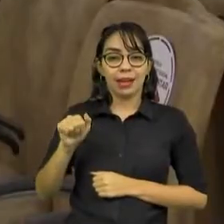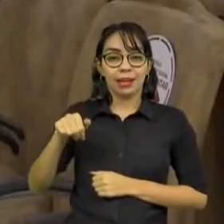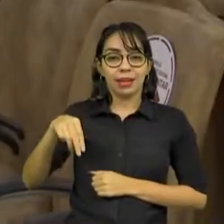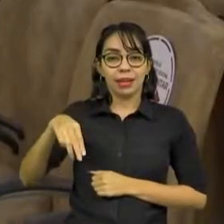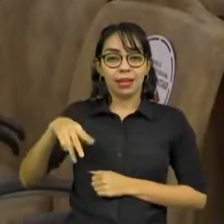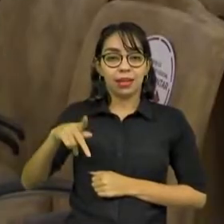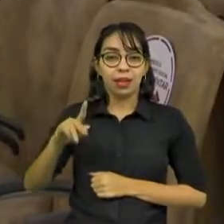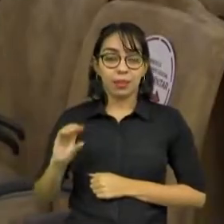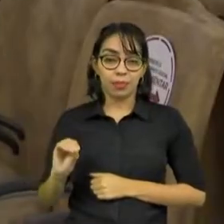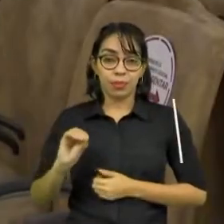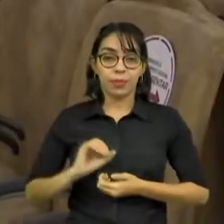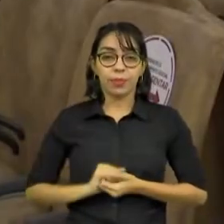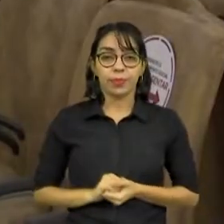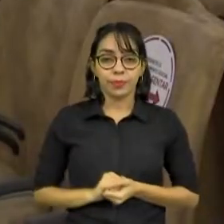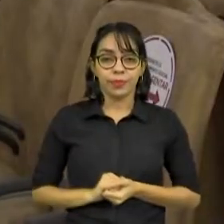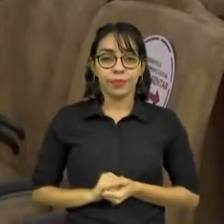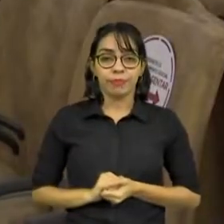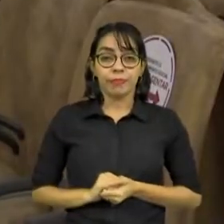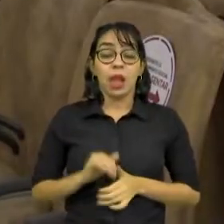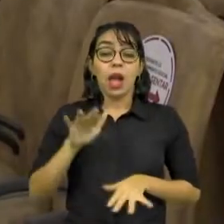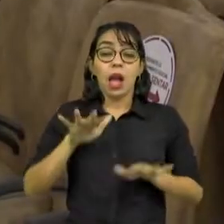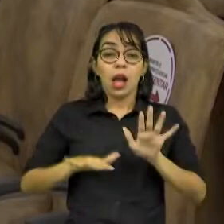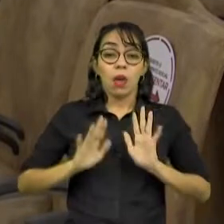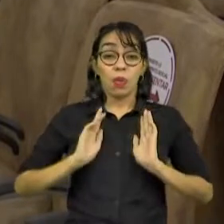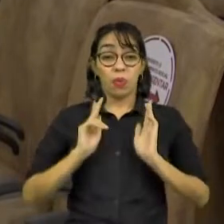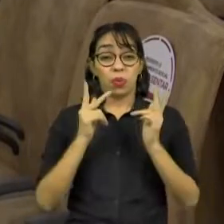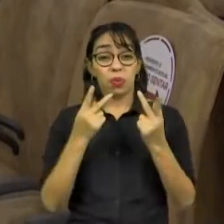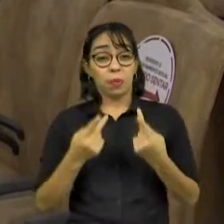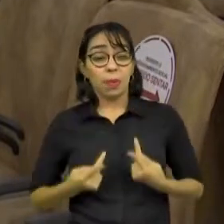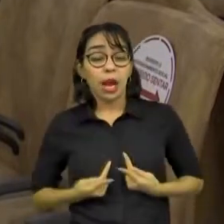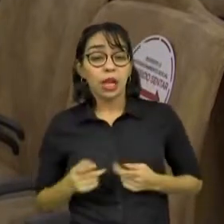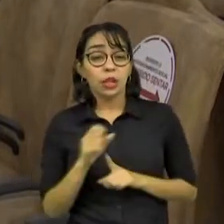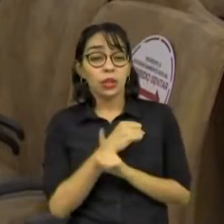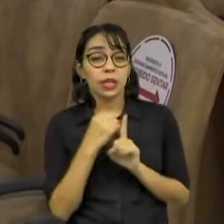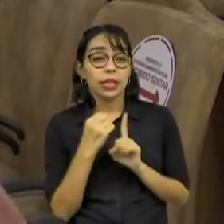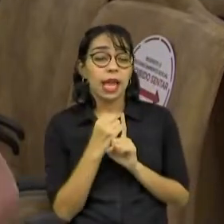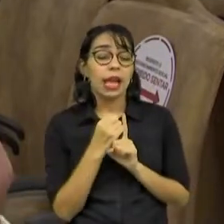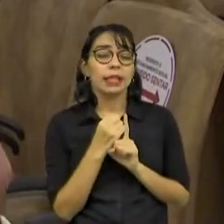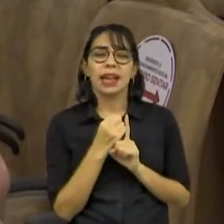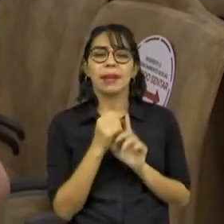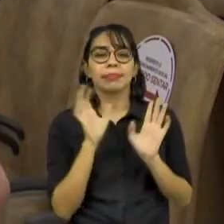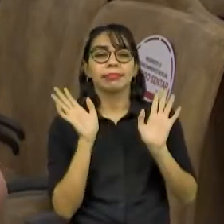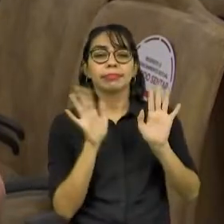tem essa percepção de risco, se perde um pouco